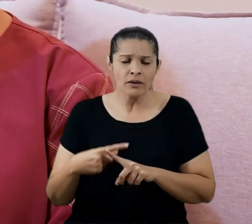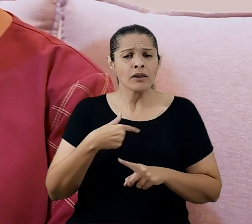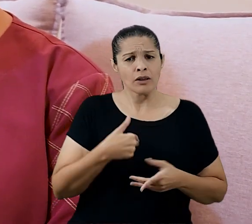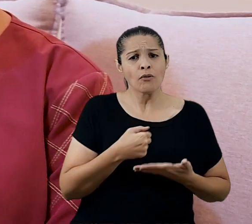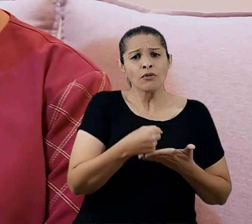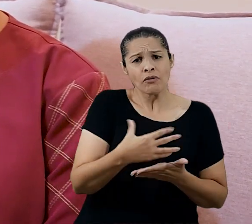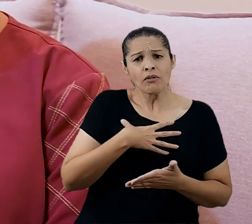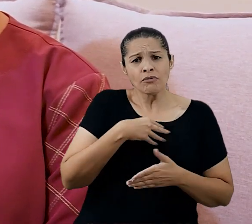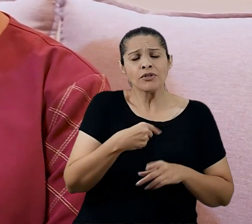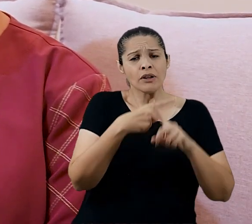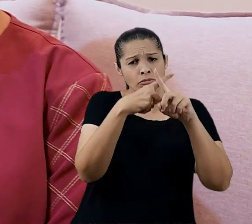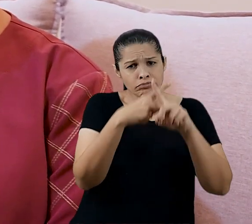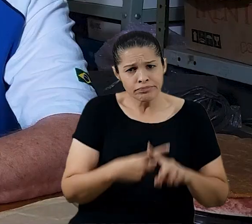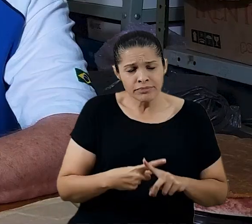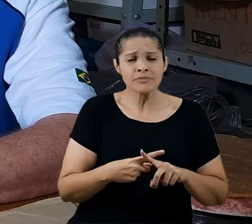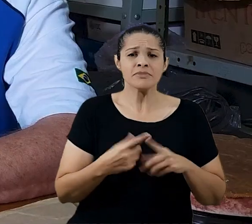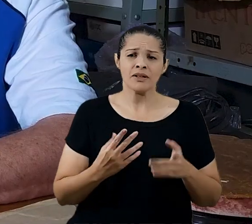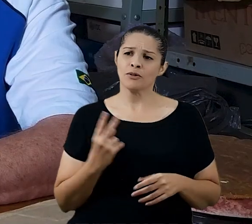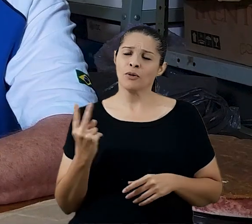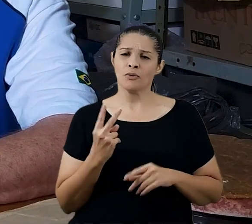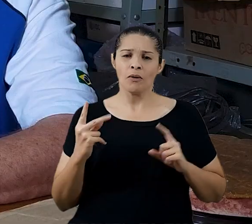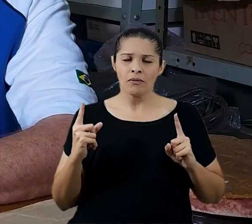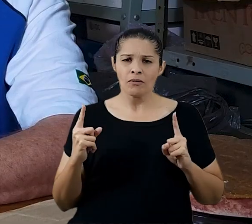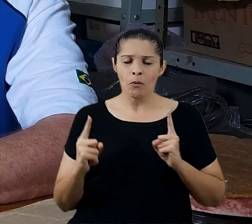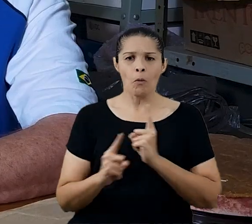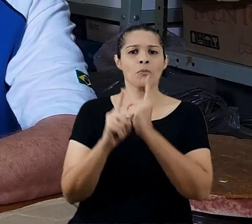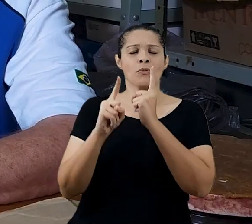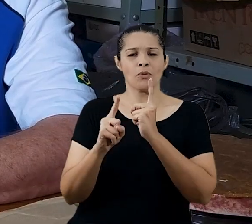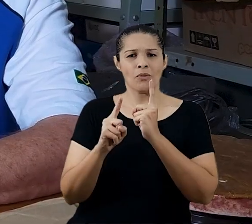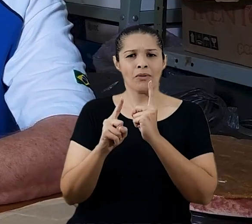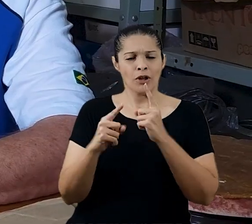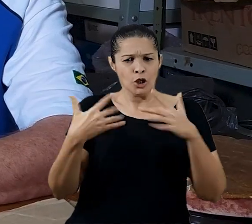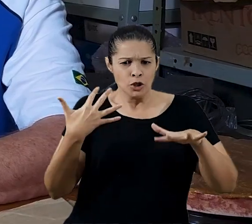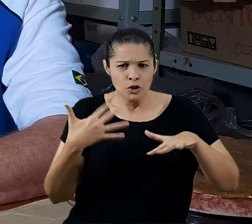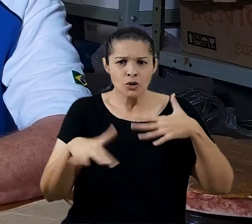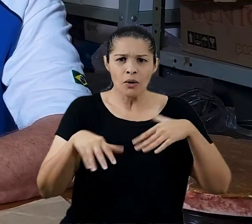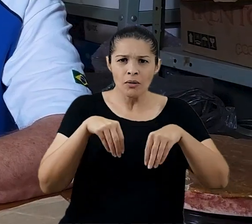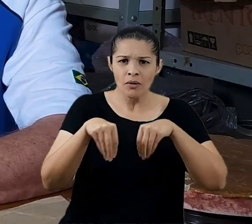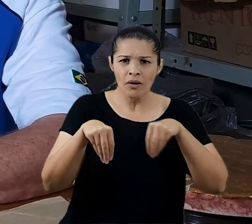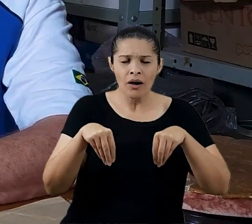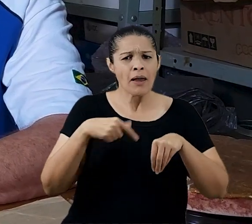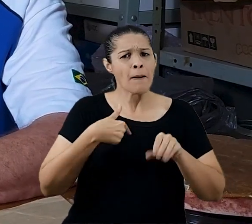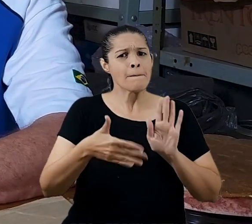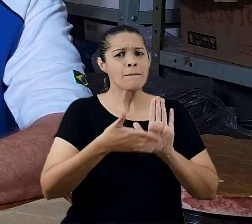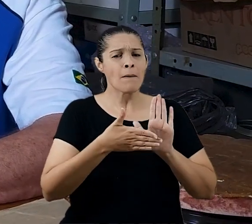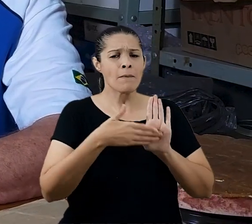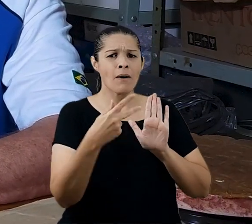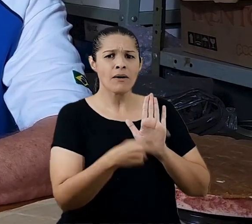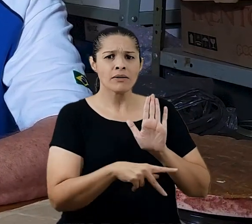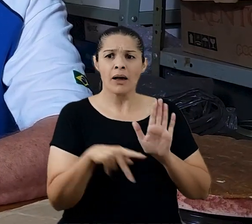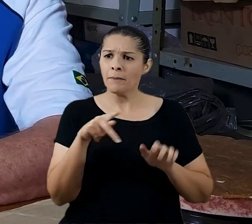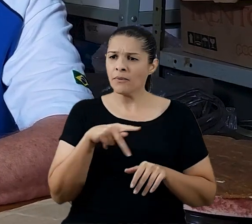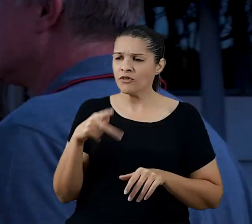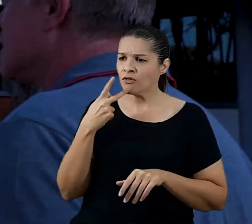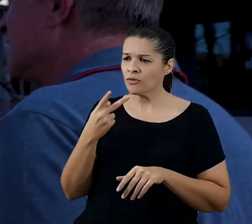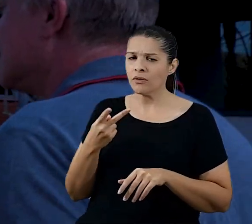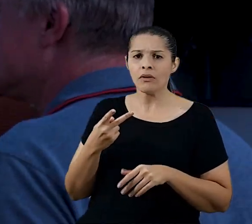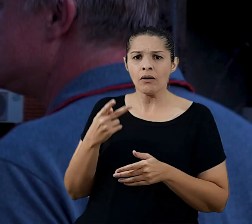ou menos a mesma idade. Num jogo de xadrez, fiz a proposta para ela, falou assim, começamos amanhã.